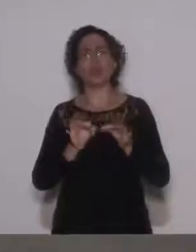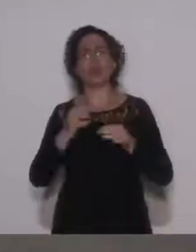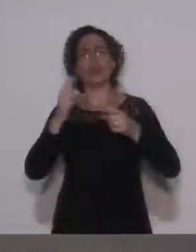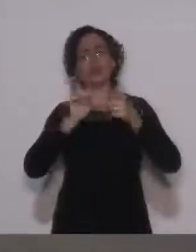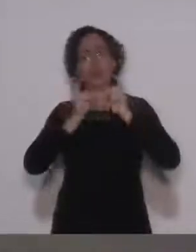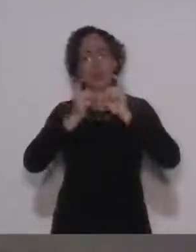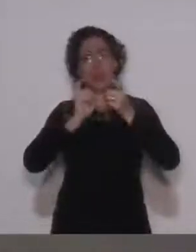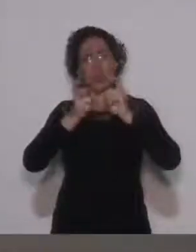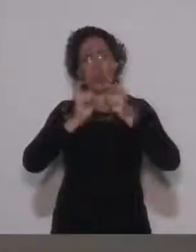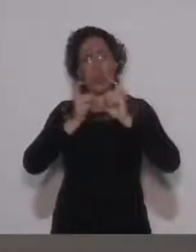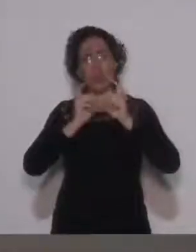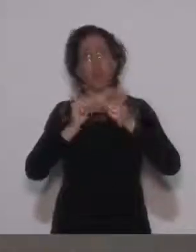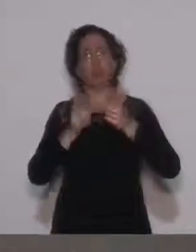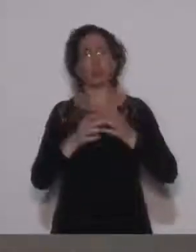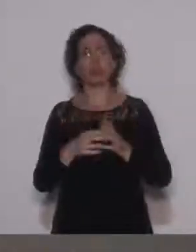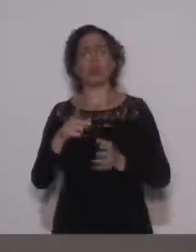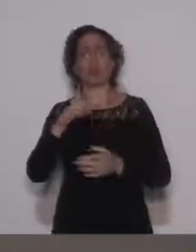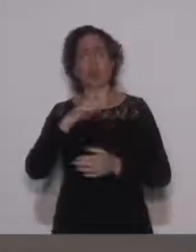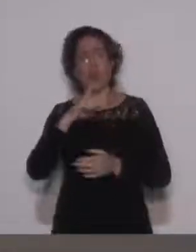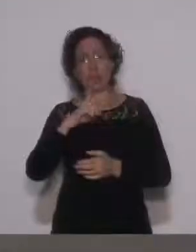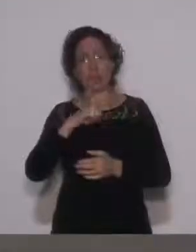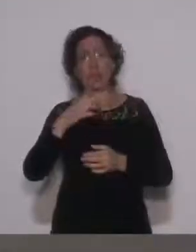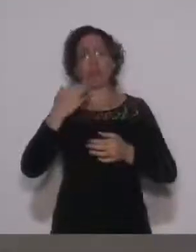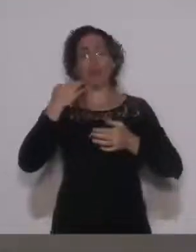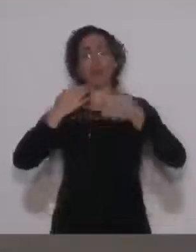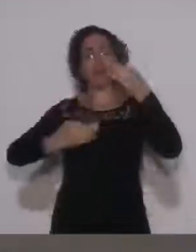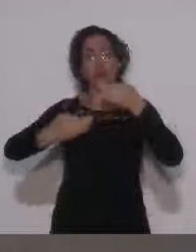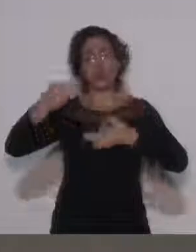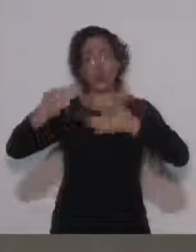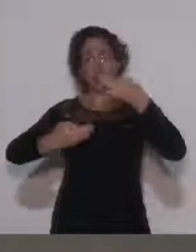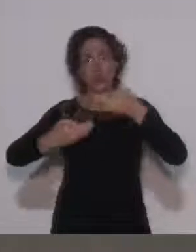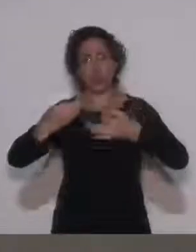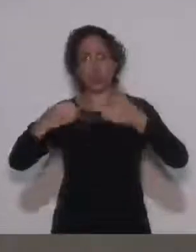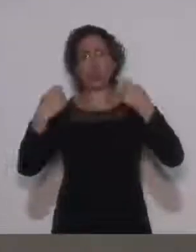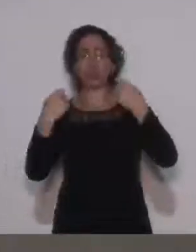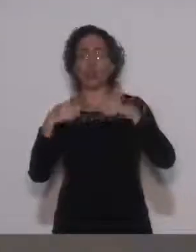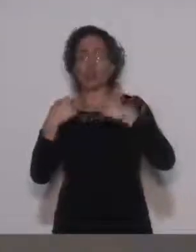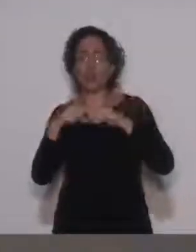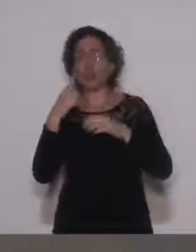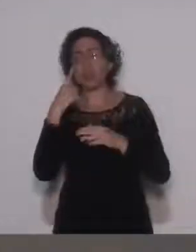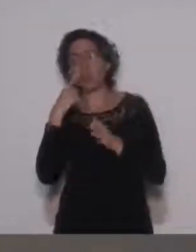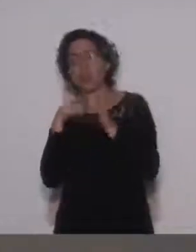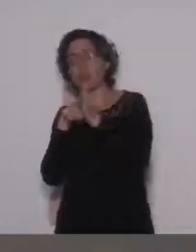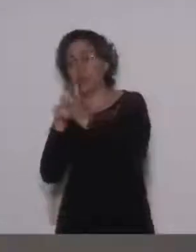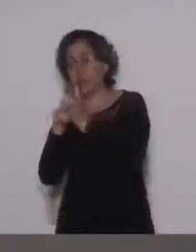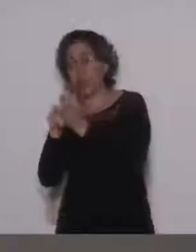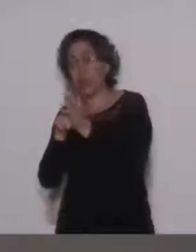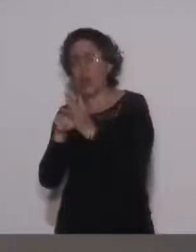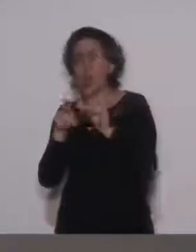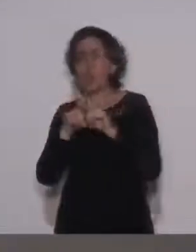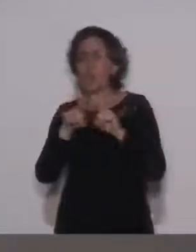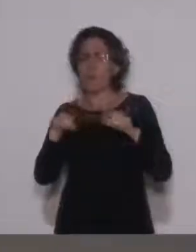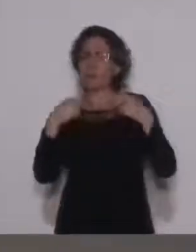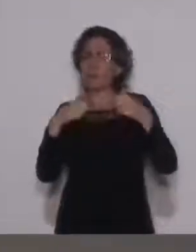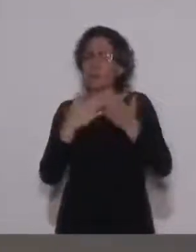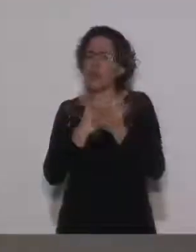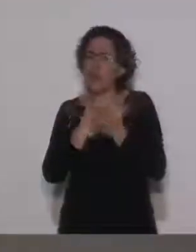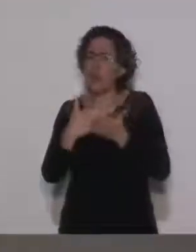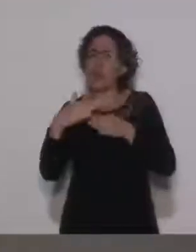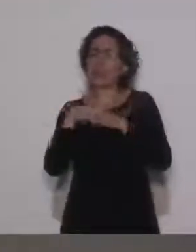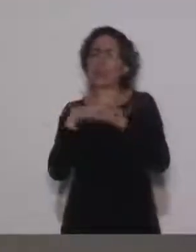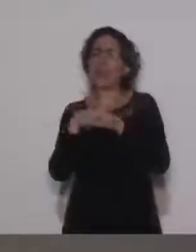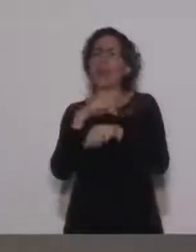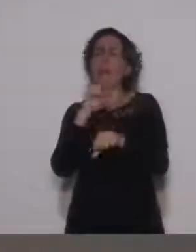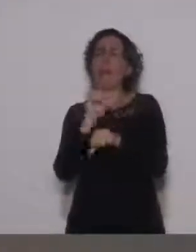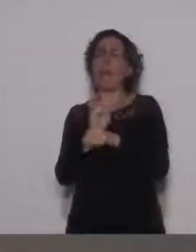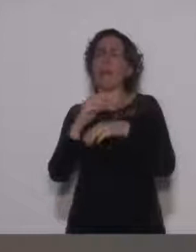discussões. Não é? Tenho certeza que tem uma questão jurídica que precisa ser contemplada, mas se não iniciar a conversa, né, quanto tempo vai